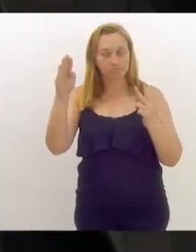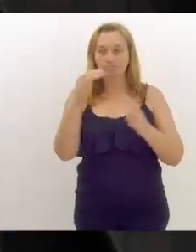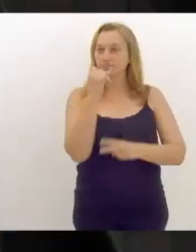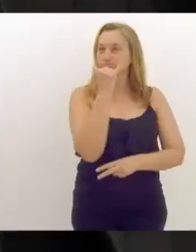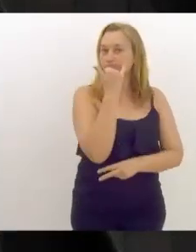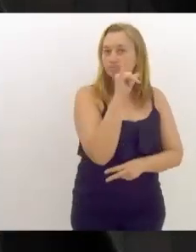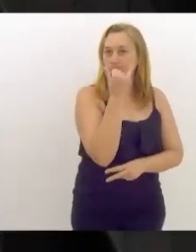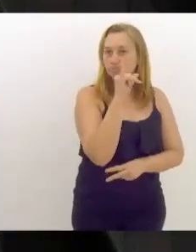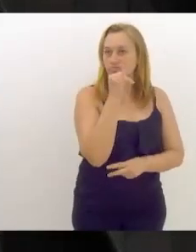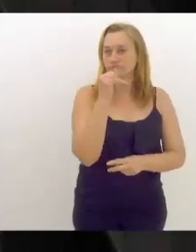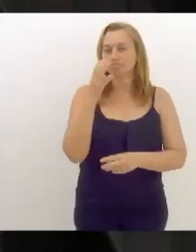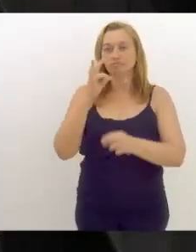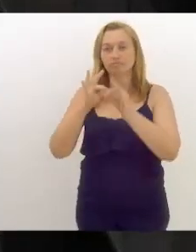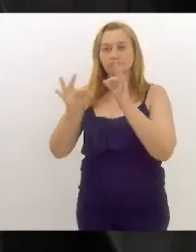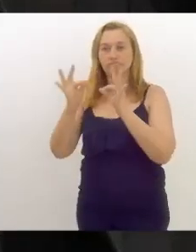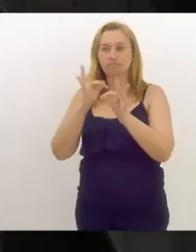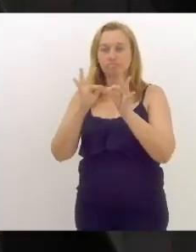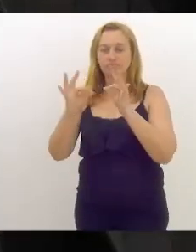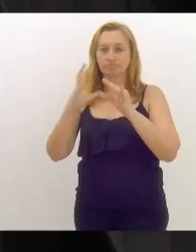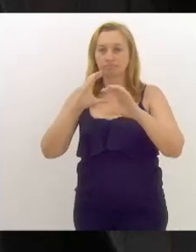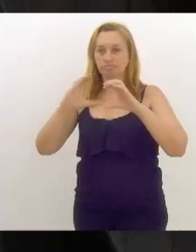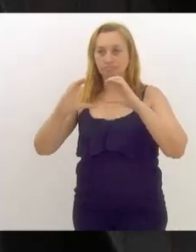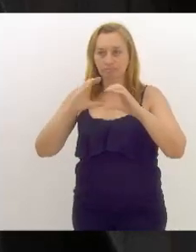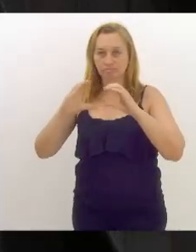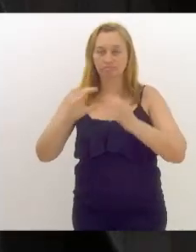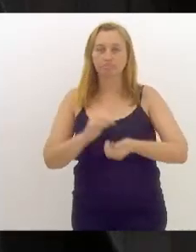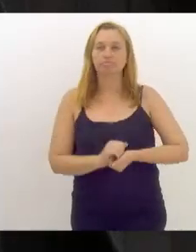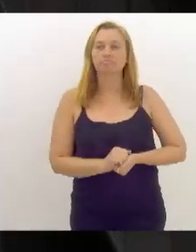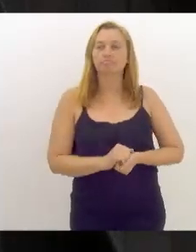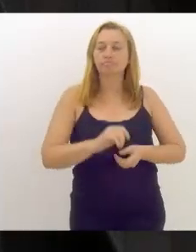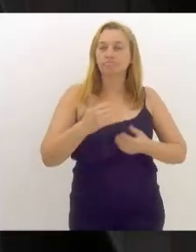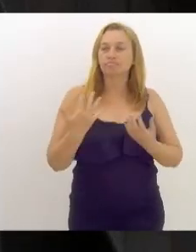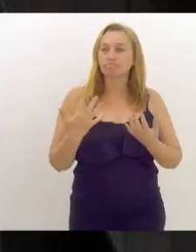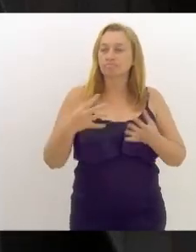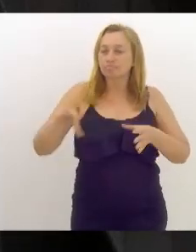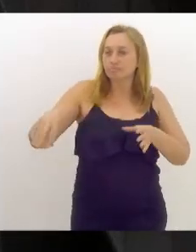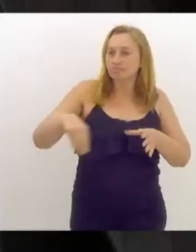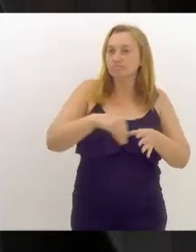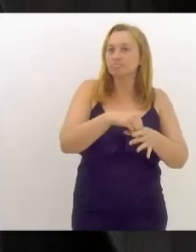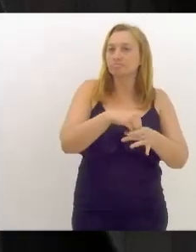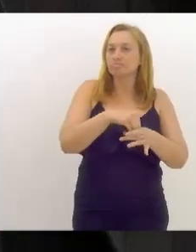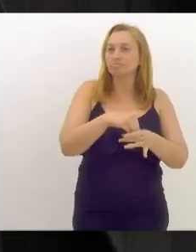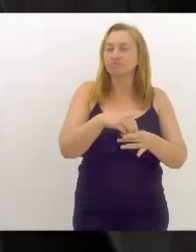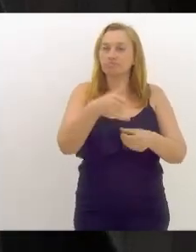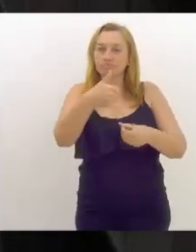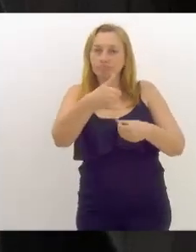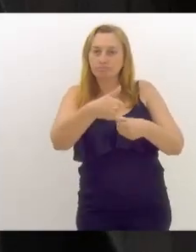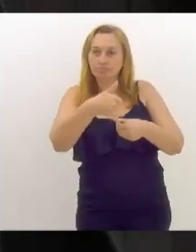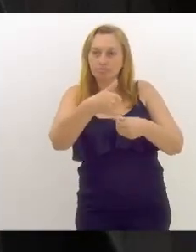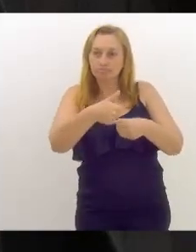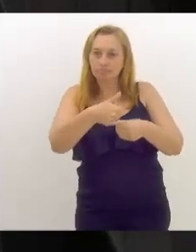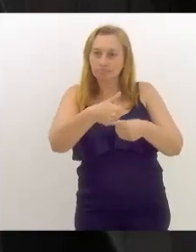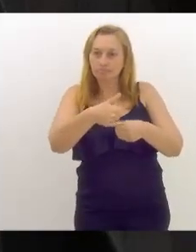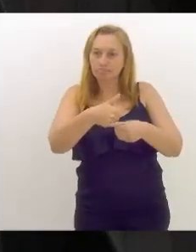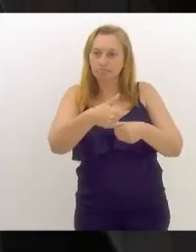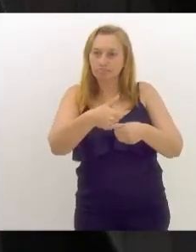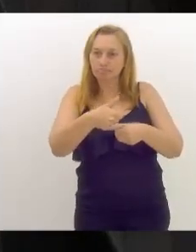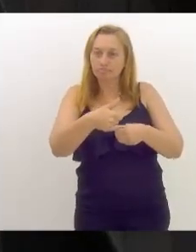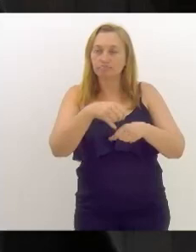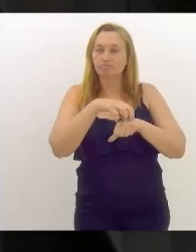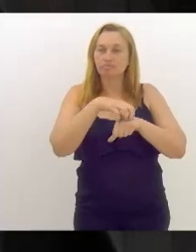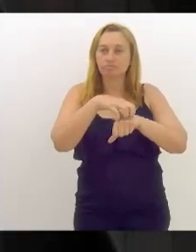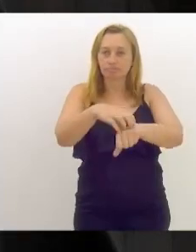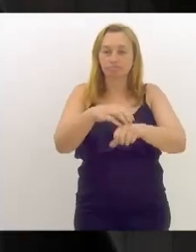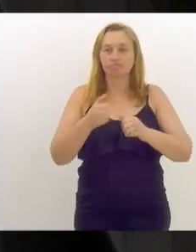e telecomunicações, e introduziu combustível e